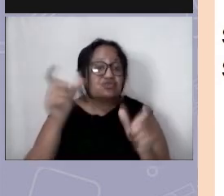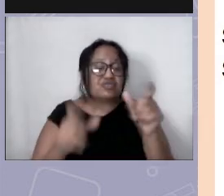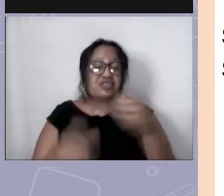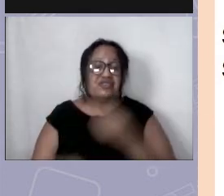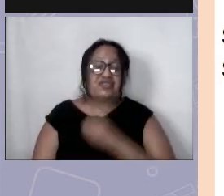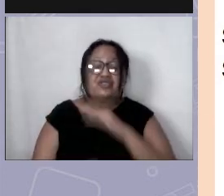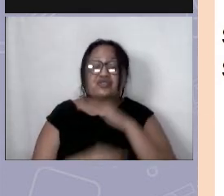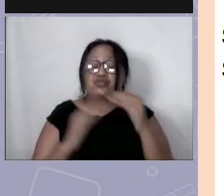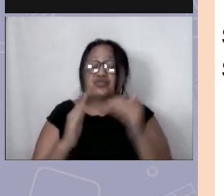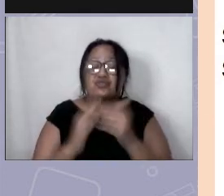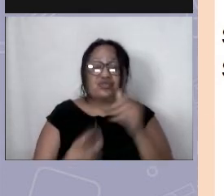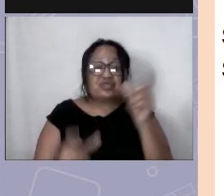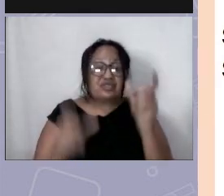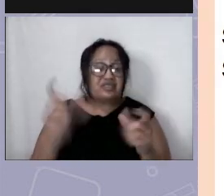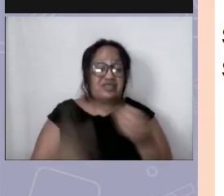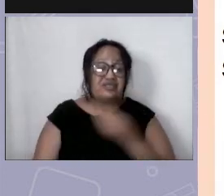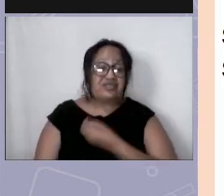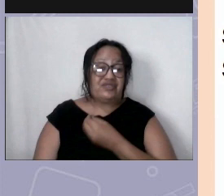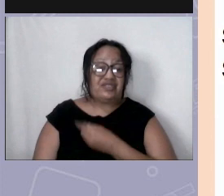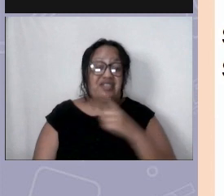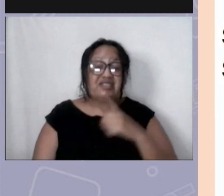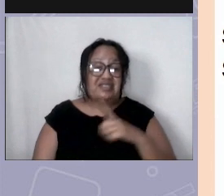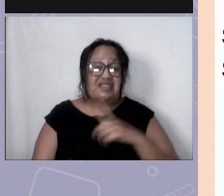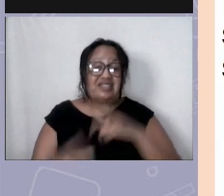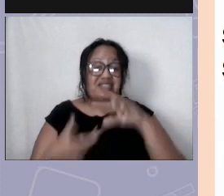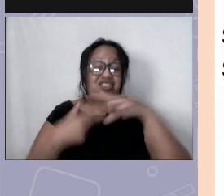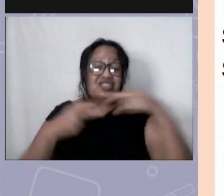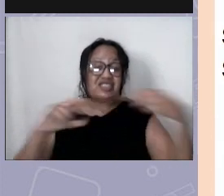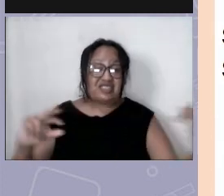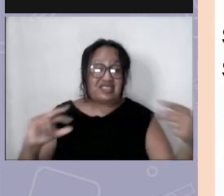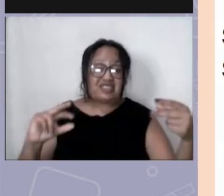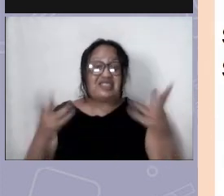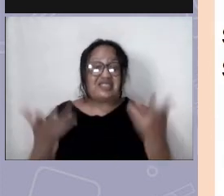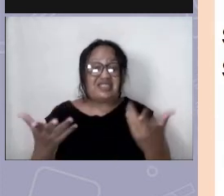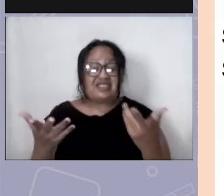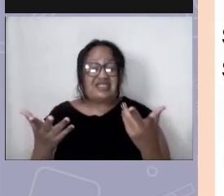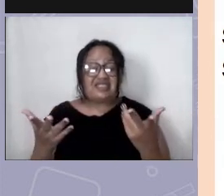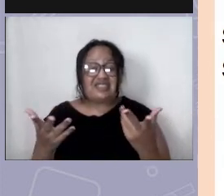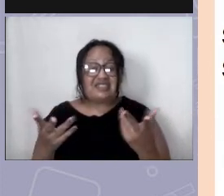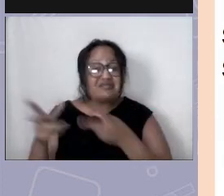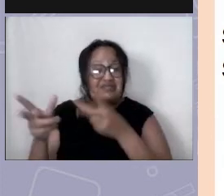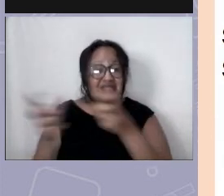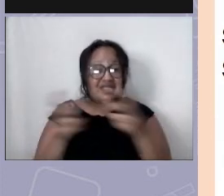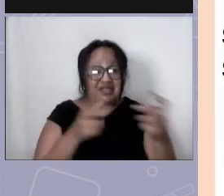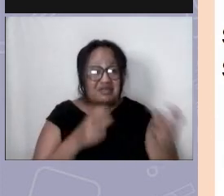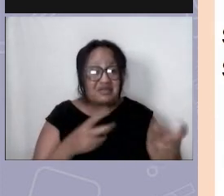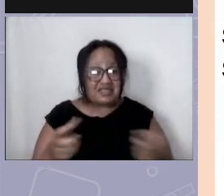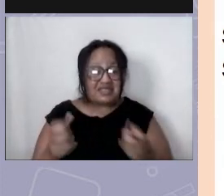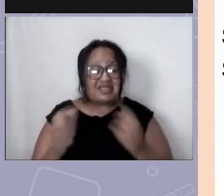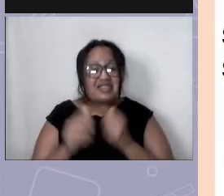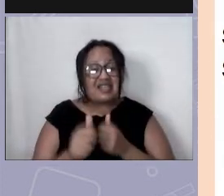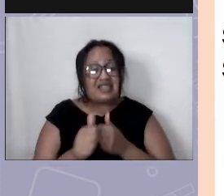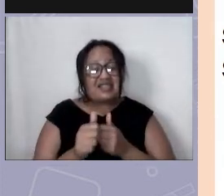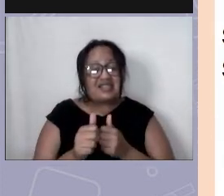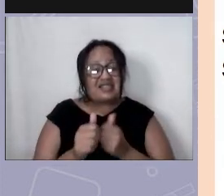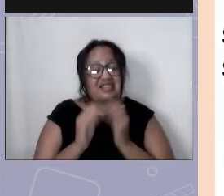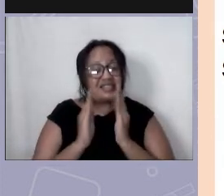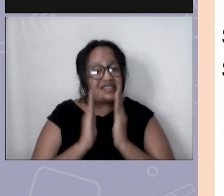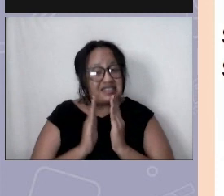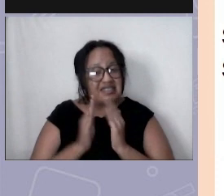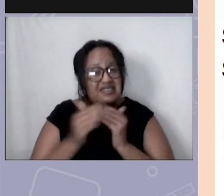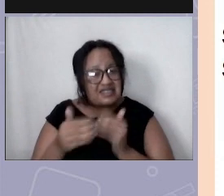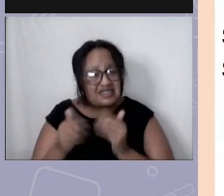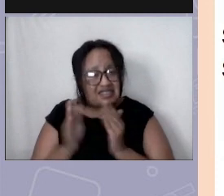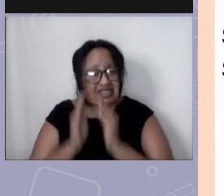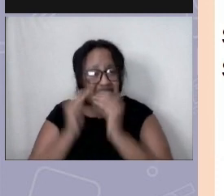vida do nosso planeta tem suas informações genéticas codificadas nas sequências de bases nitrogenadas analise as sequências de bases